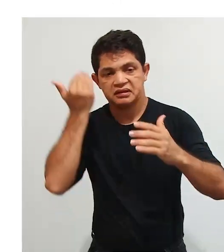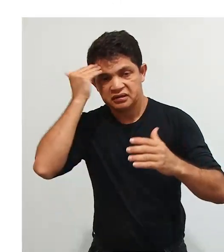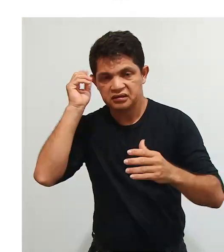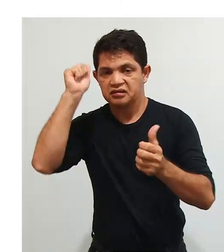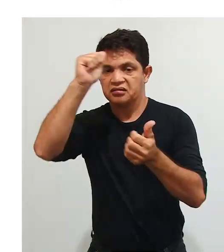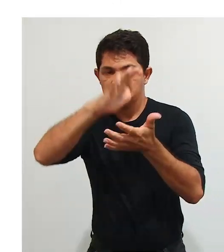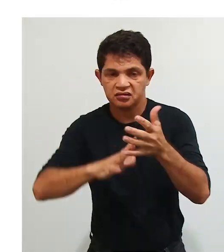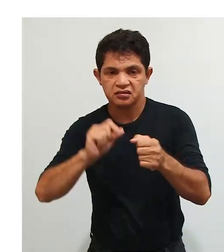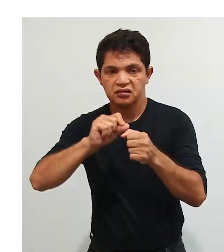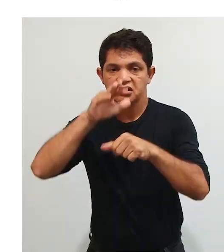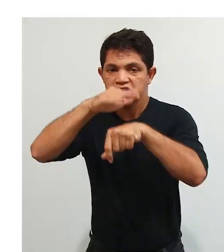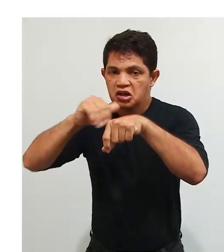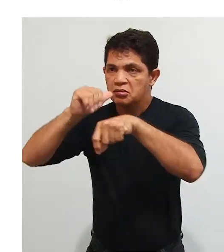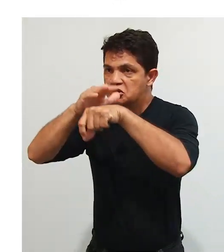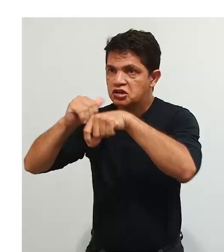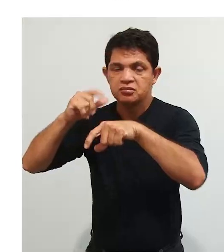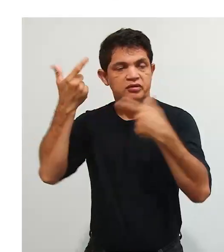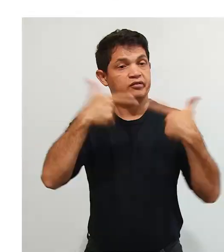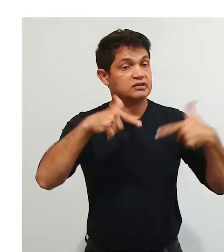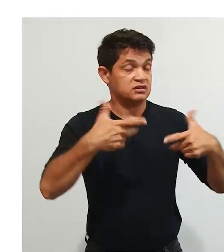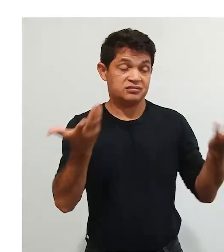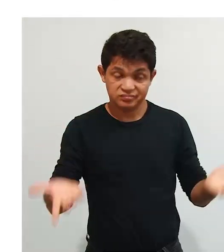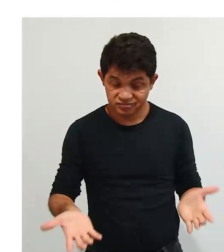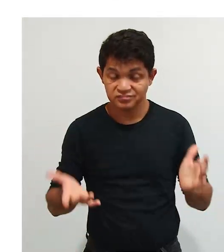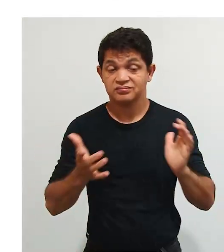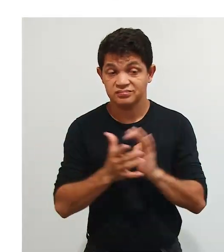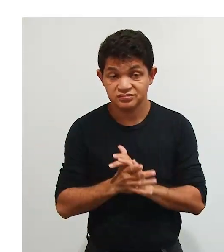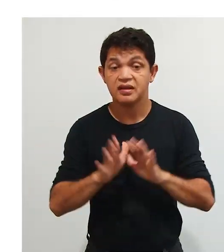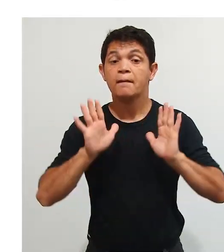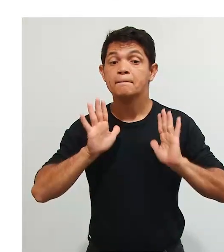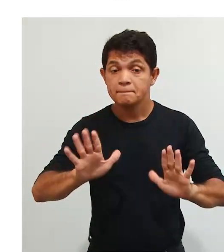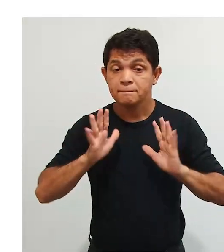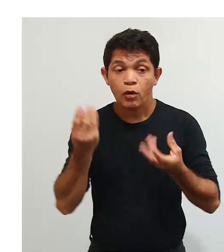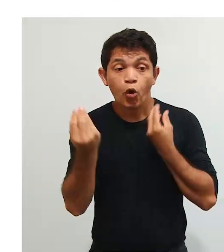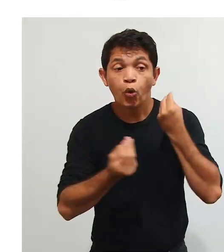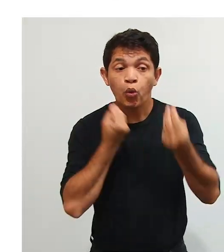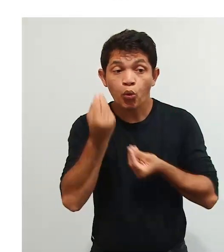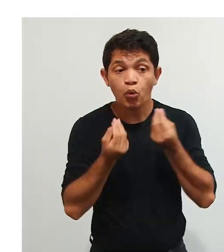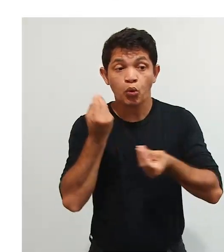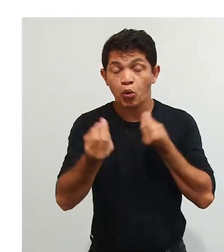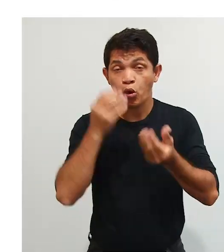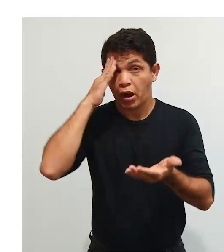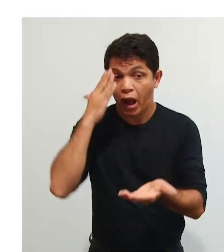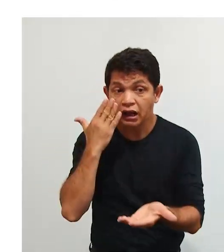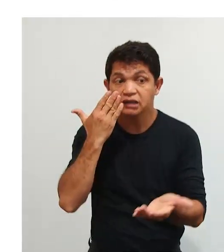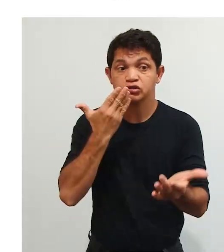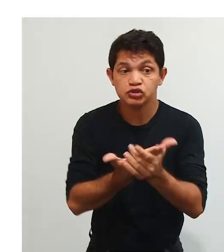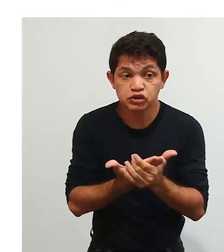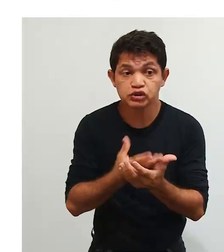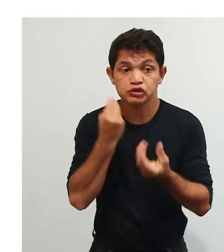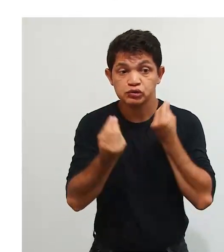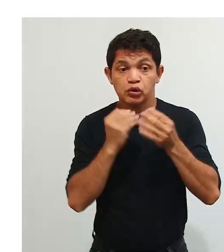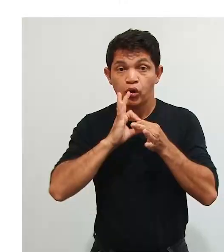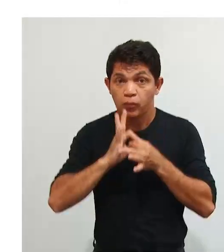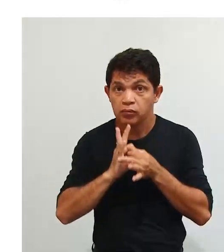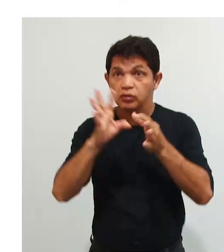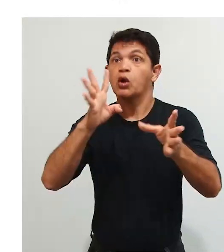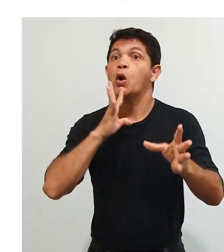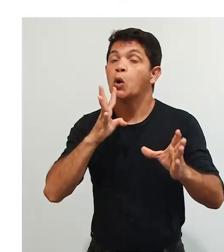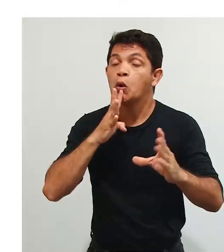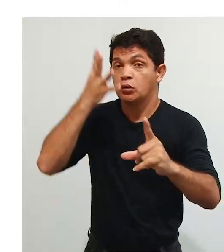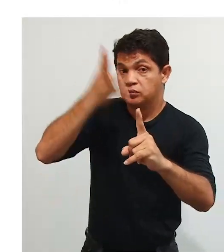especificar, especialmente no item X e X e X. Mas como eu acredito ou como eu conheço o